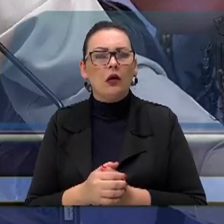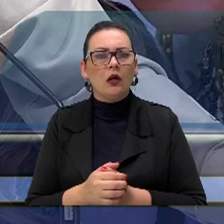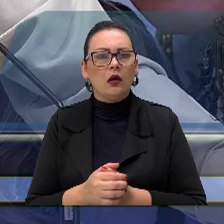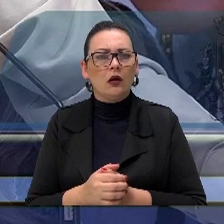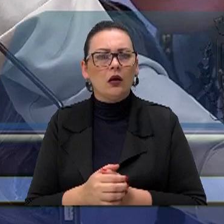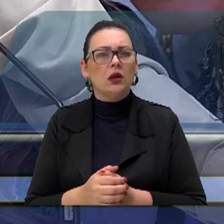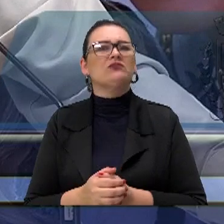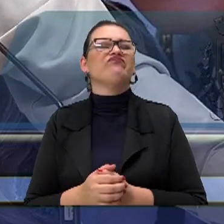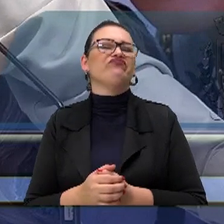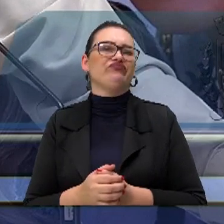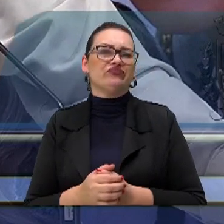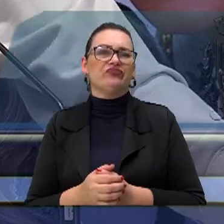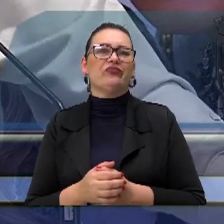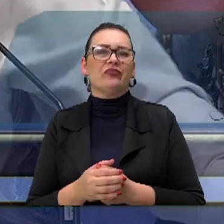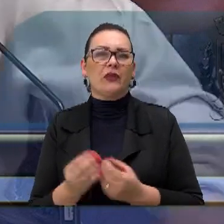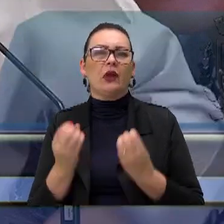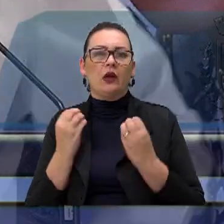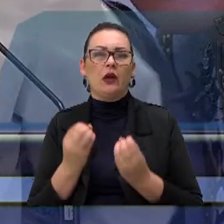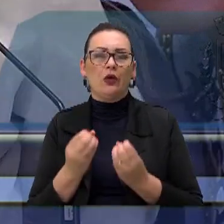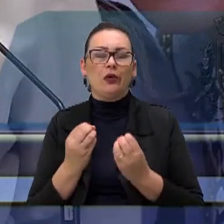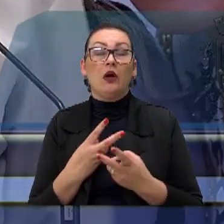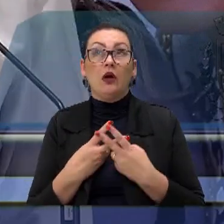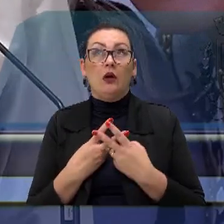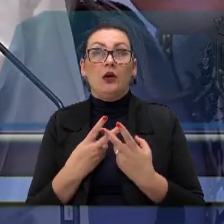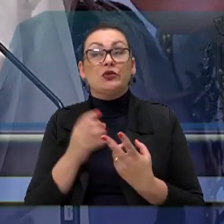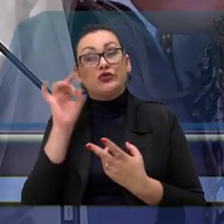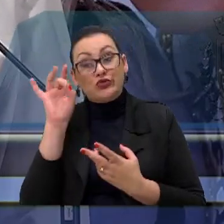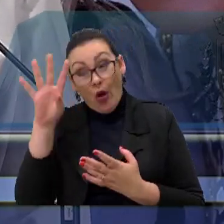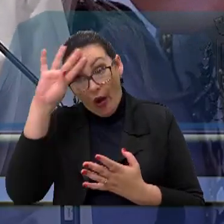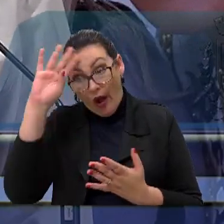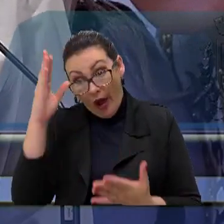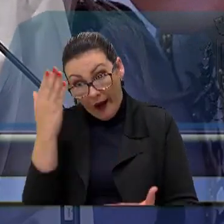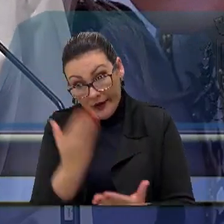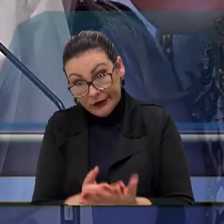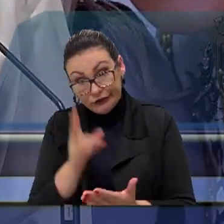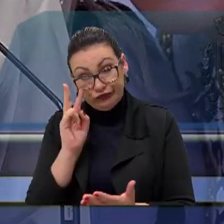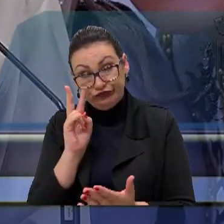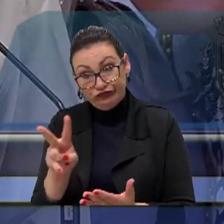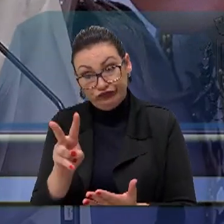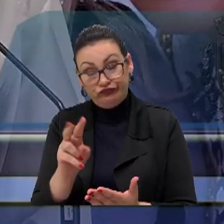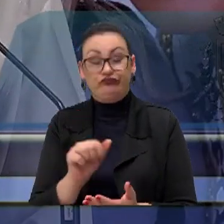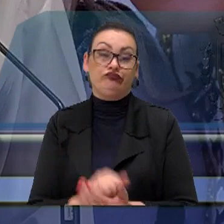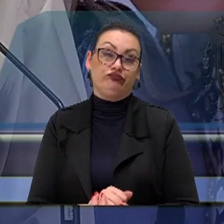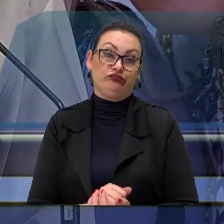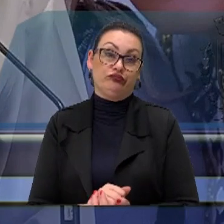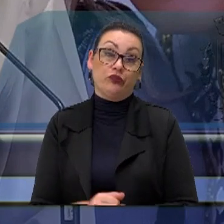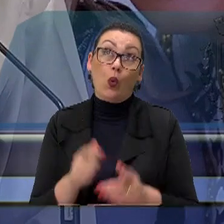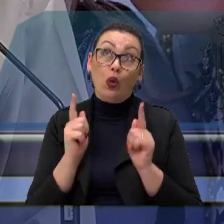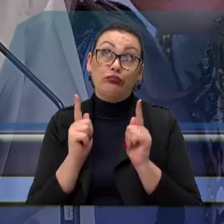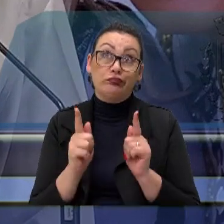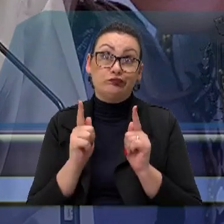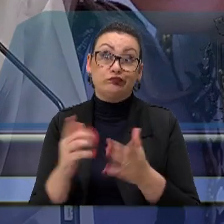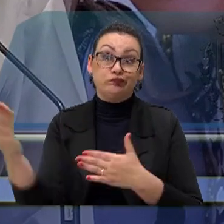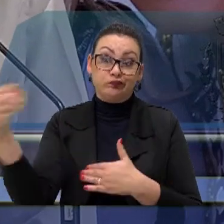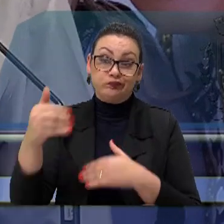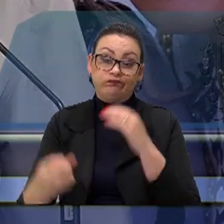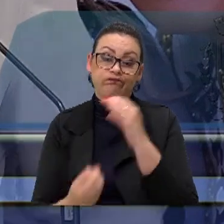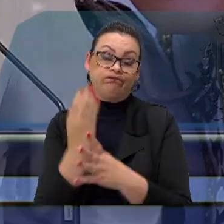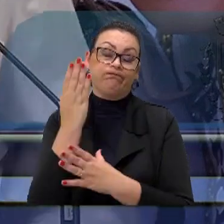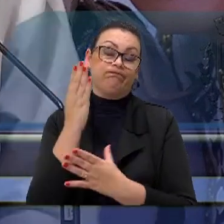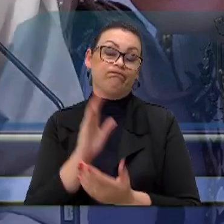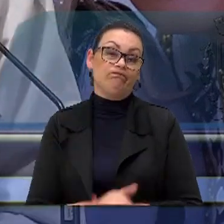É aquela questão do teste São Tomé, né? Só vendo para crer, e tomara que venha